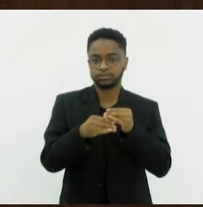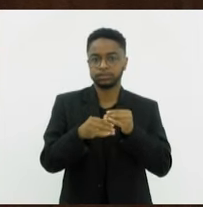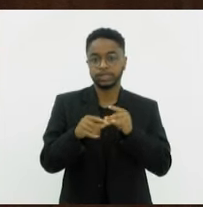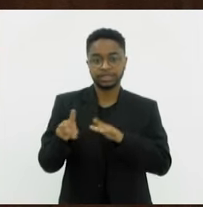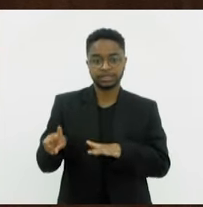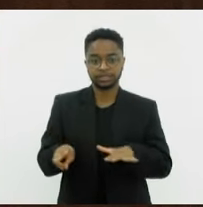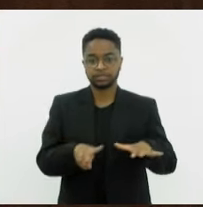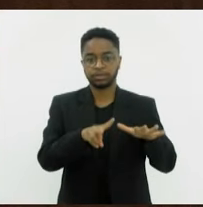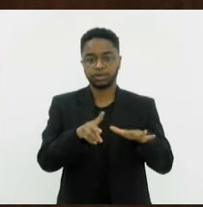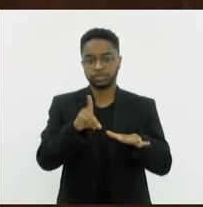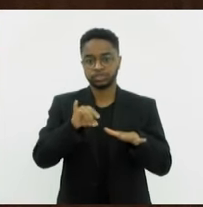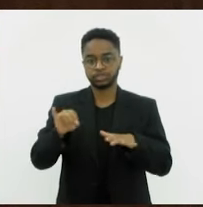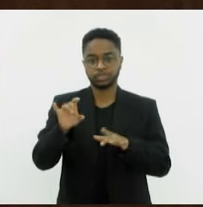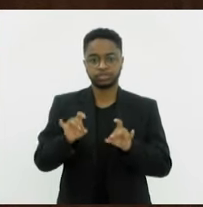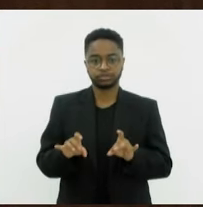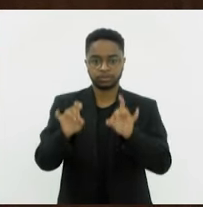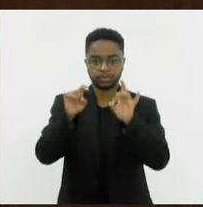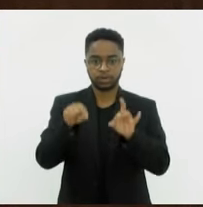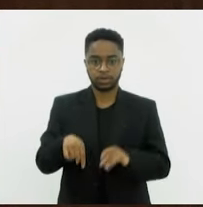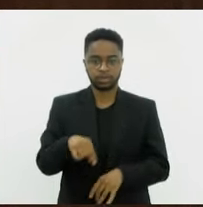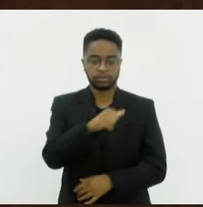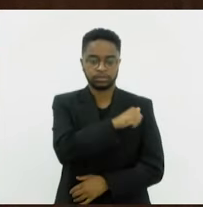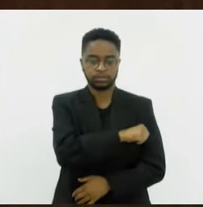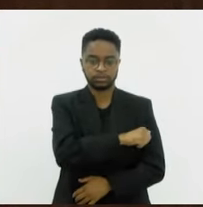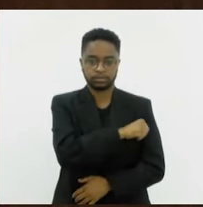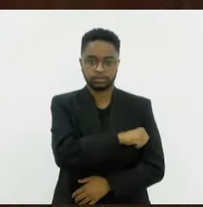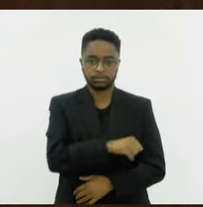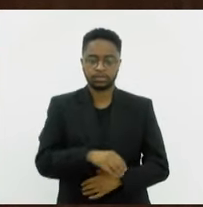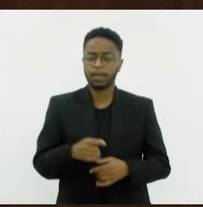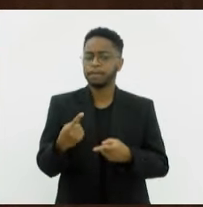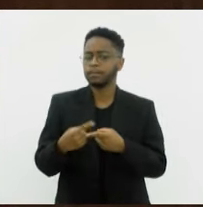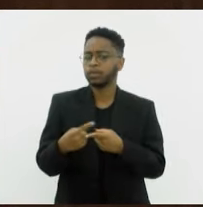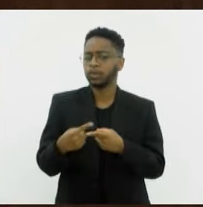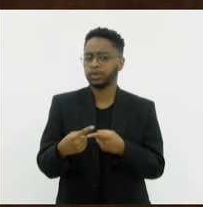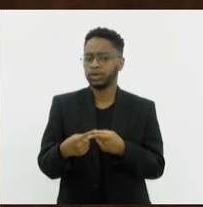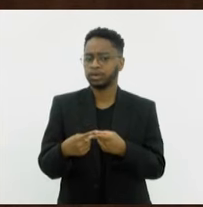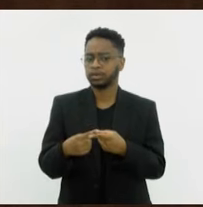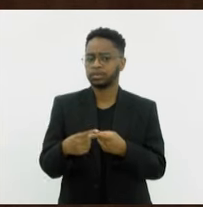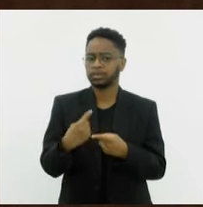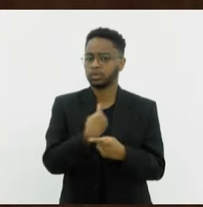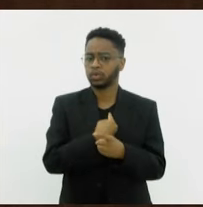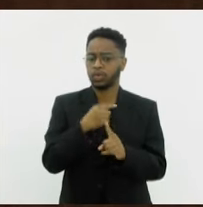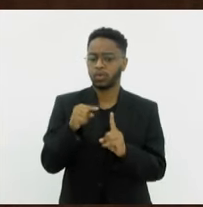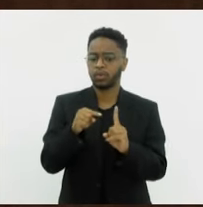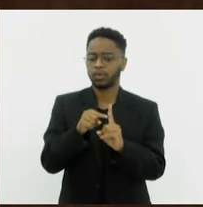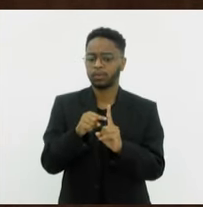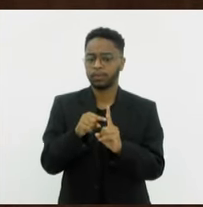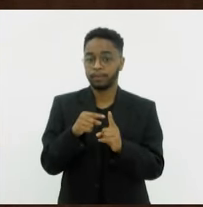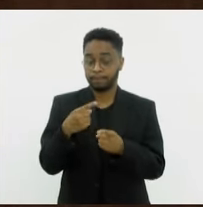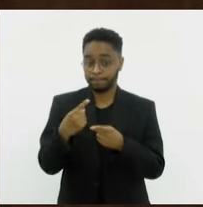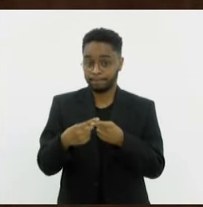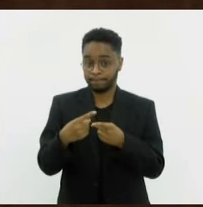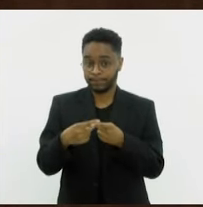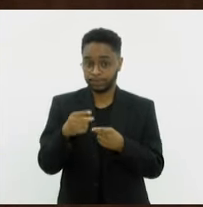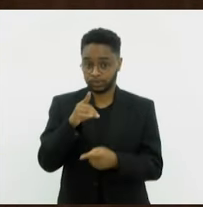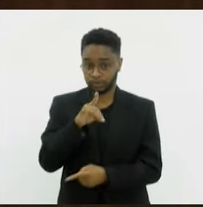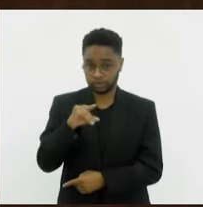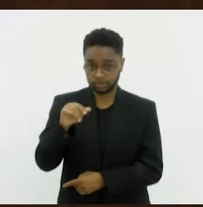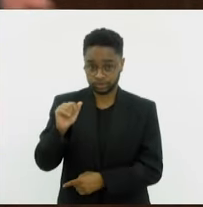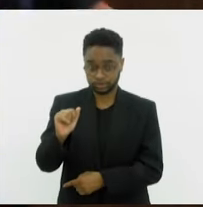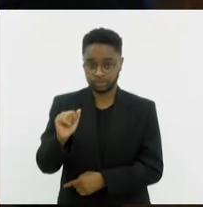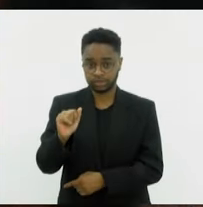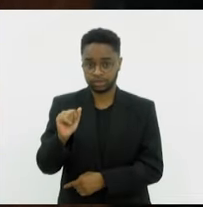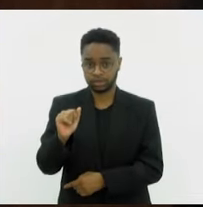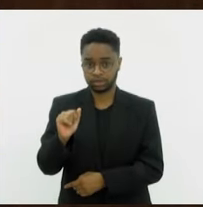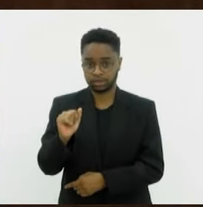das Datas Comemorativas aqui no Estado do Rio de Janeiro? Porque essa data,